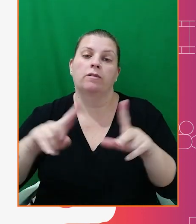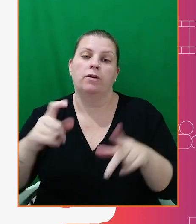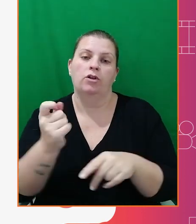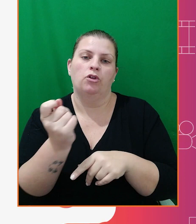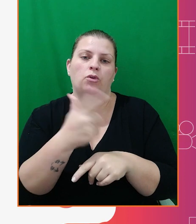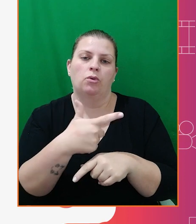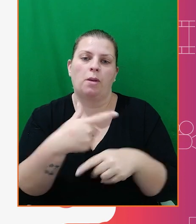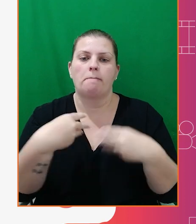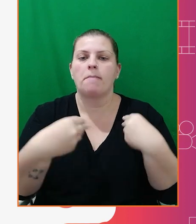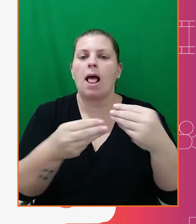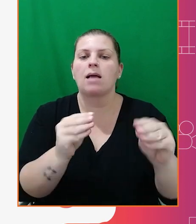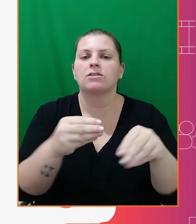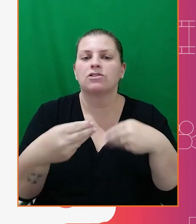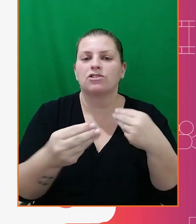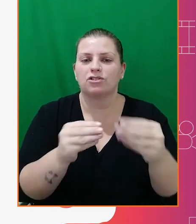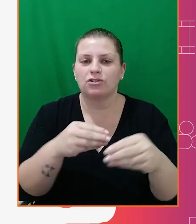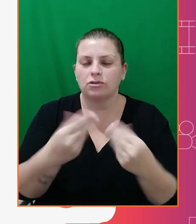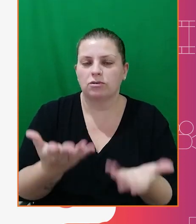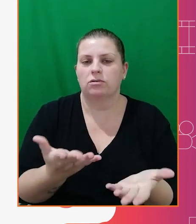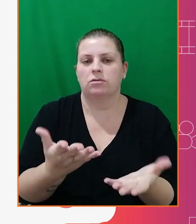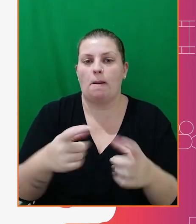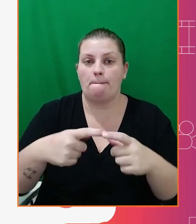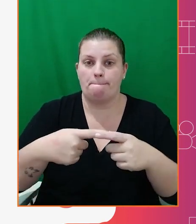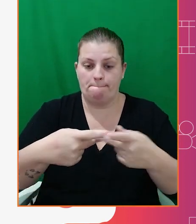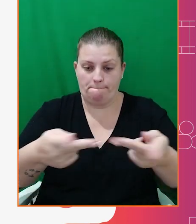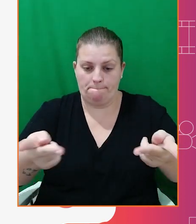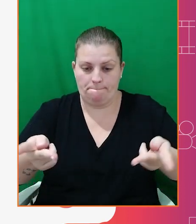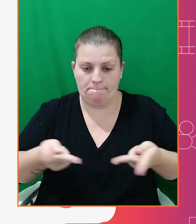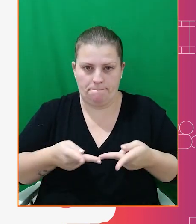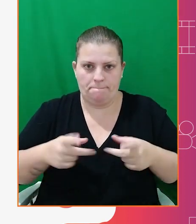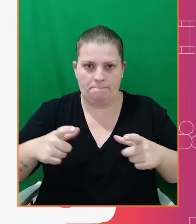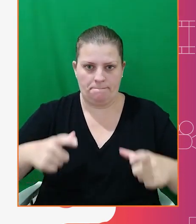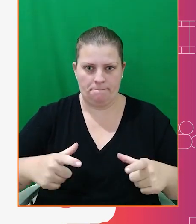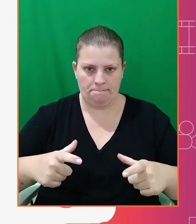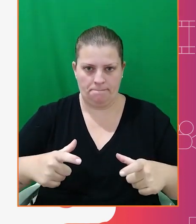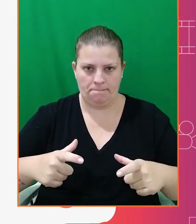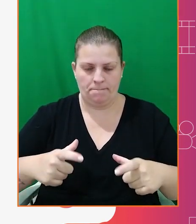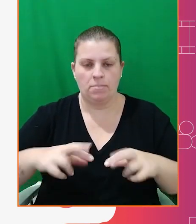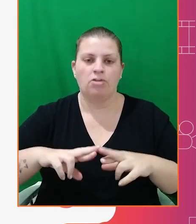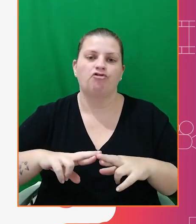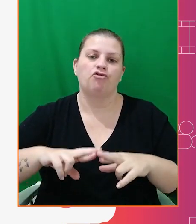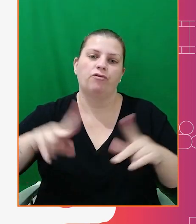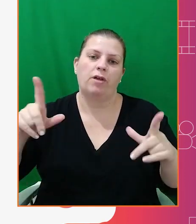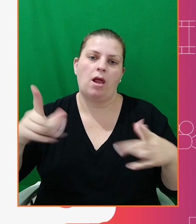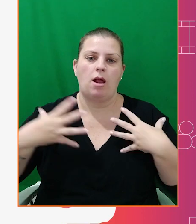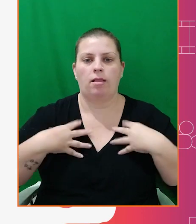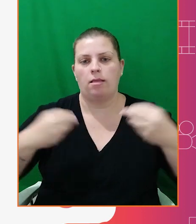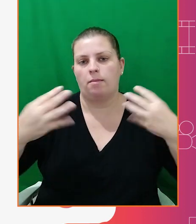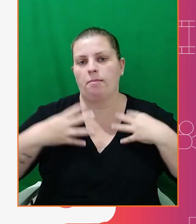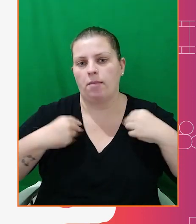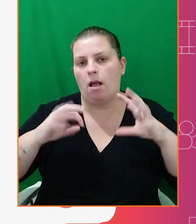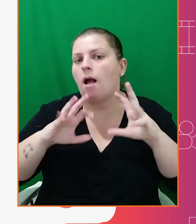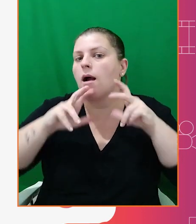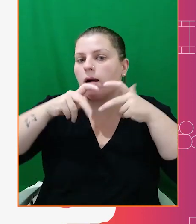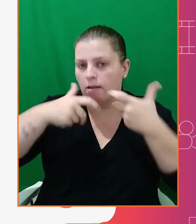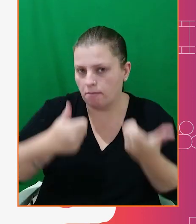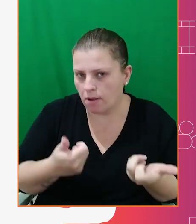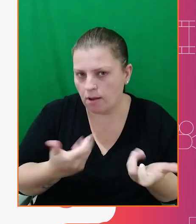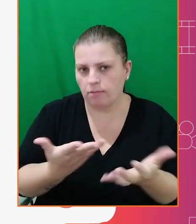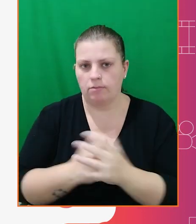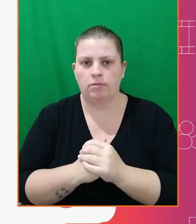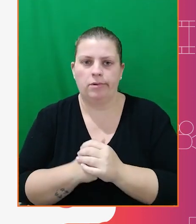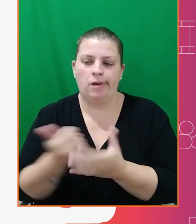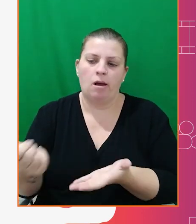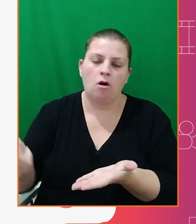por exemplo. Um prato de vidro tem uma textura diferente do pelo de um animal. Um jarro de barro tem